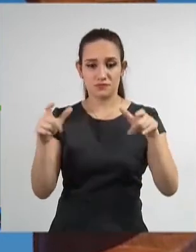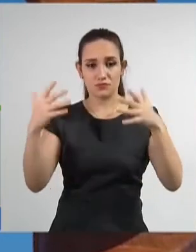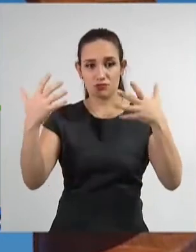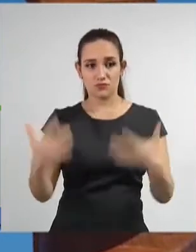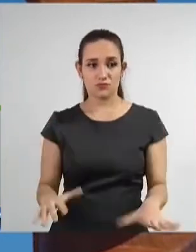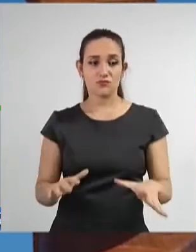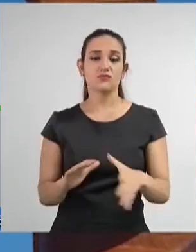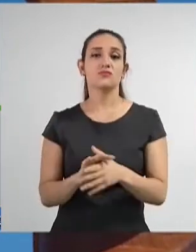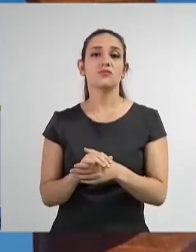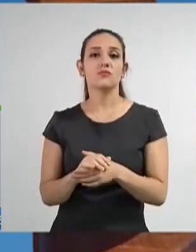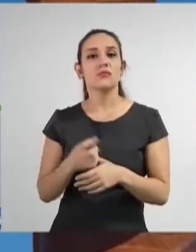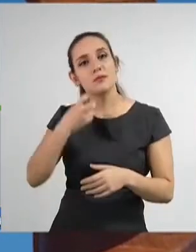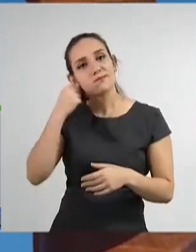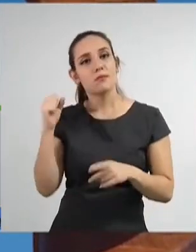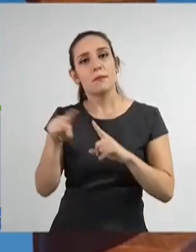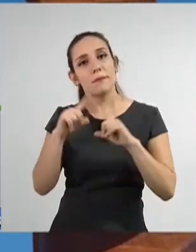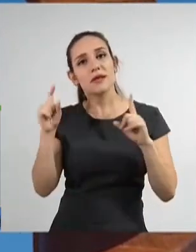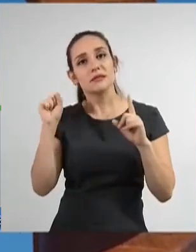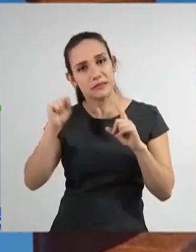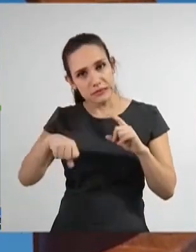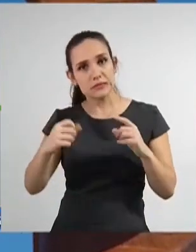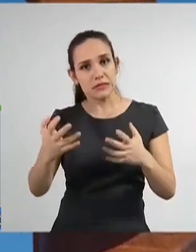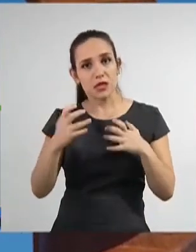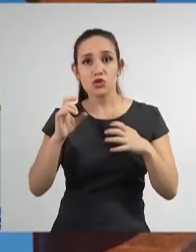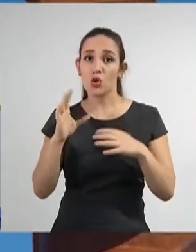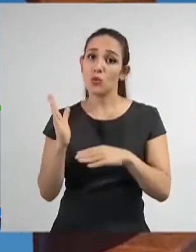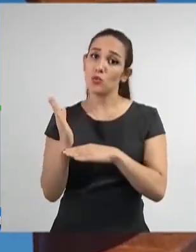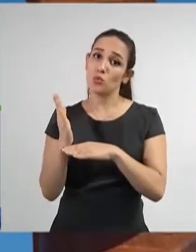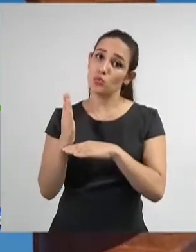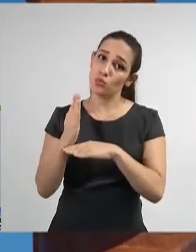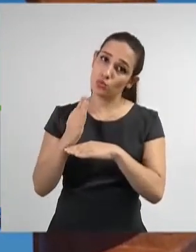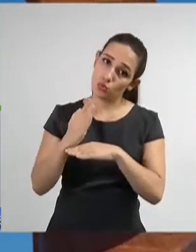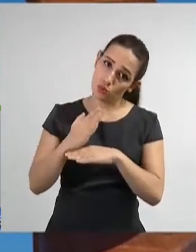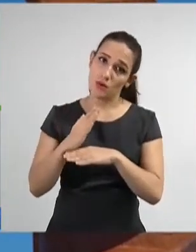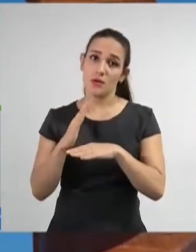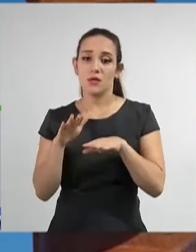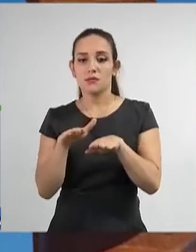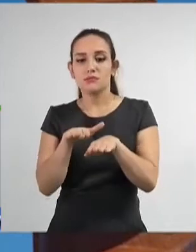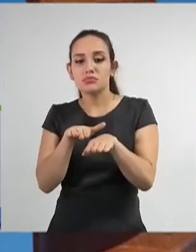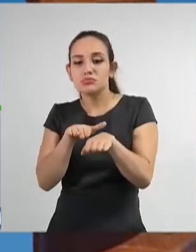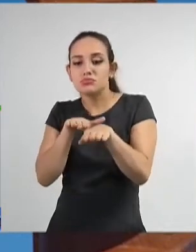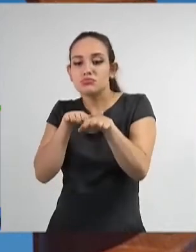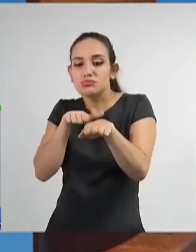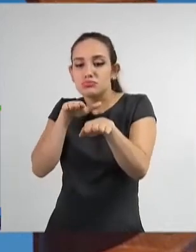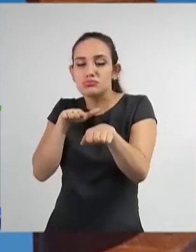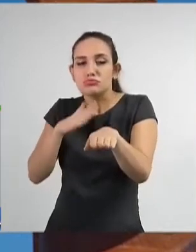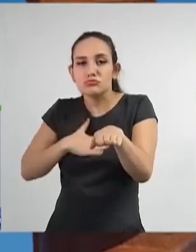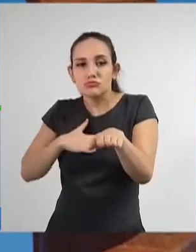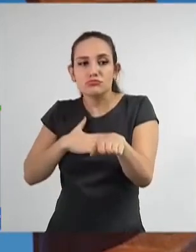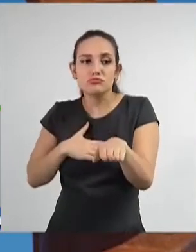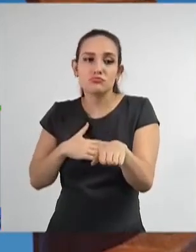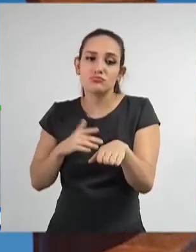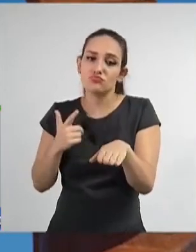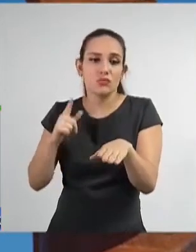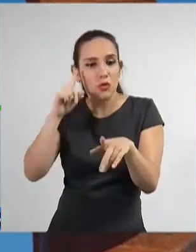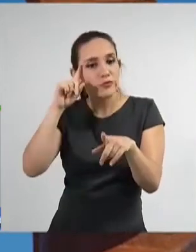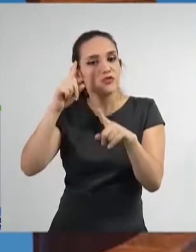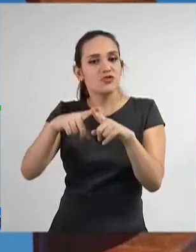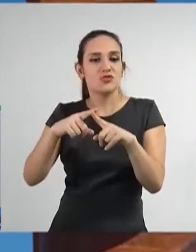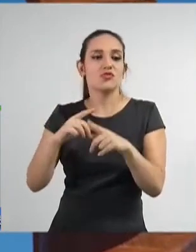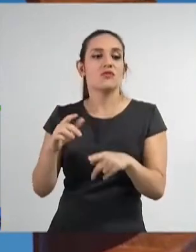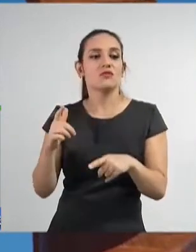arrecadação, apenas diminuir a velocidade dos veículos, né? Aí a gente percebe que não há esse viés de querer